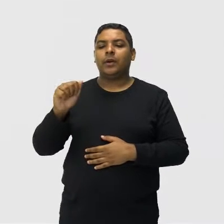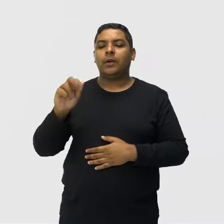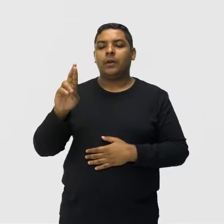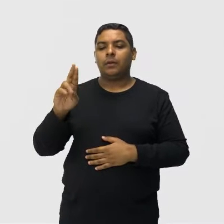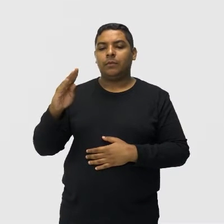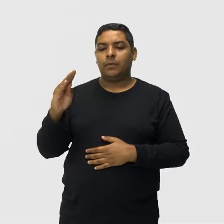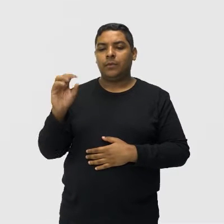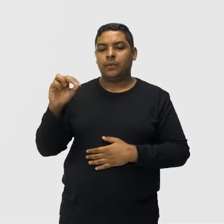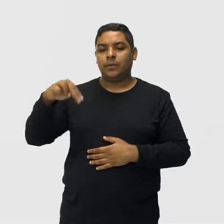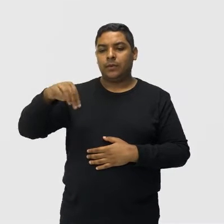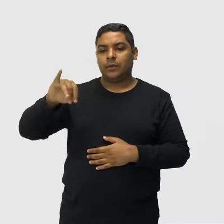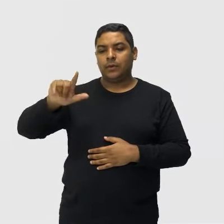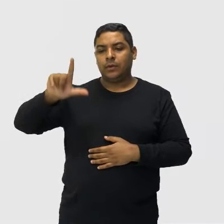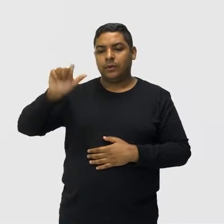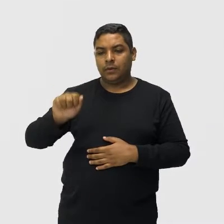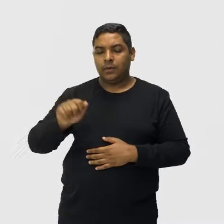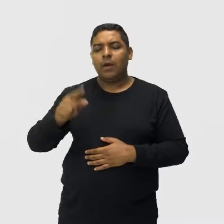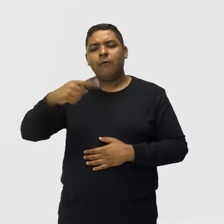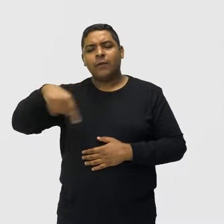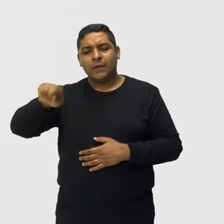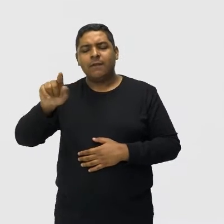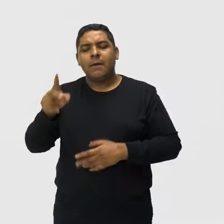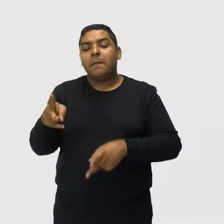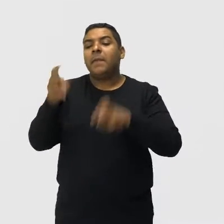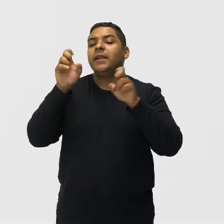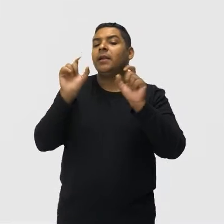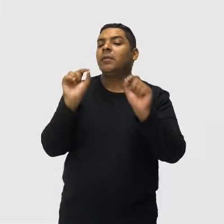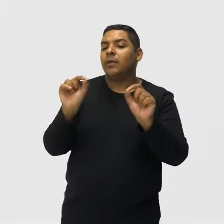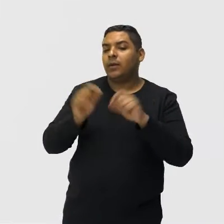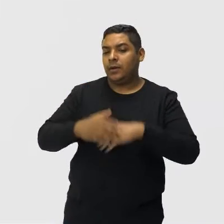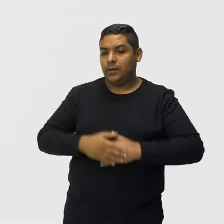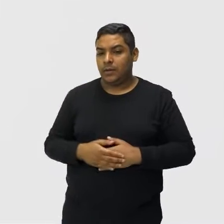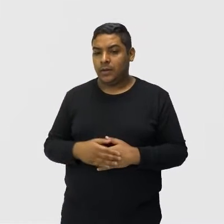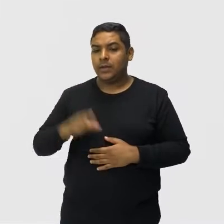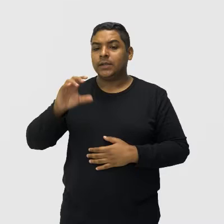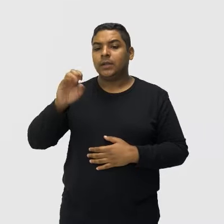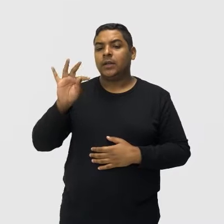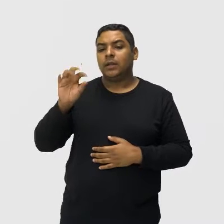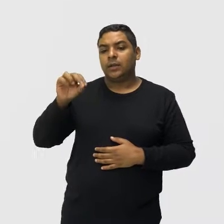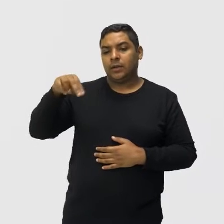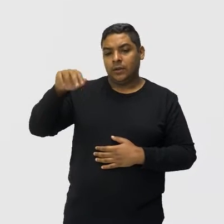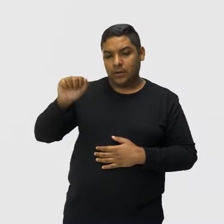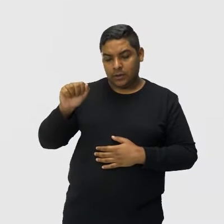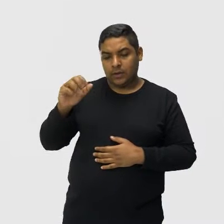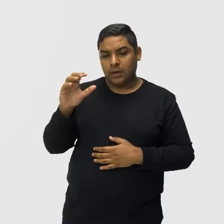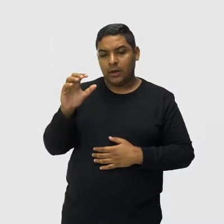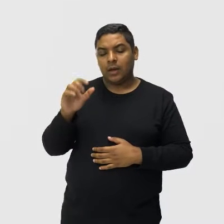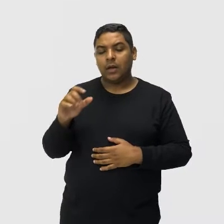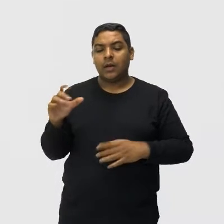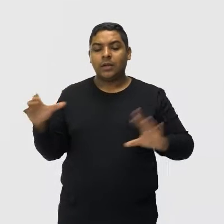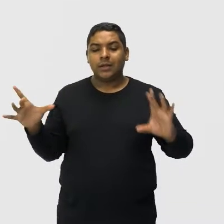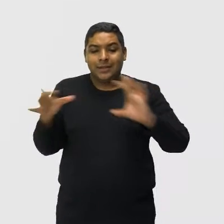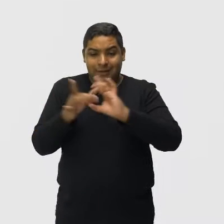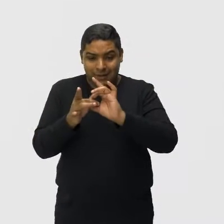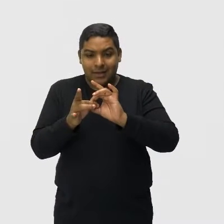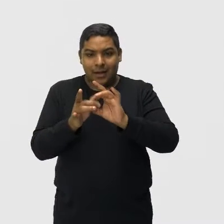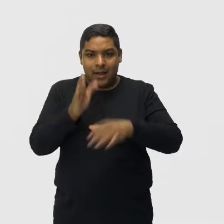carbonila. E aí você vai perceber que nas cetonas a carbonila está entre